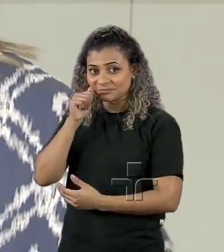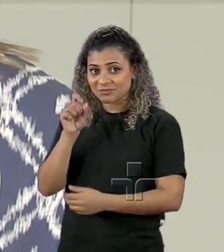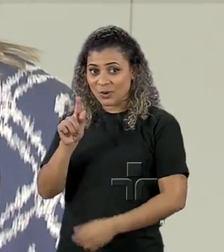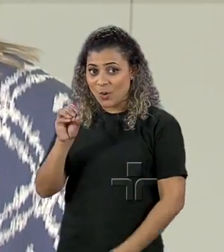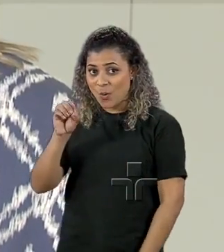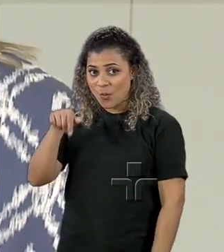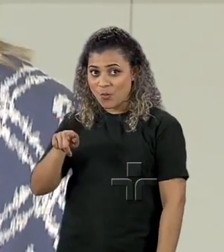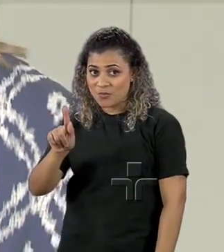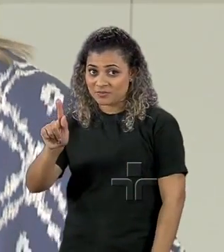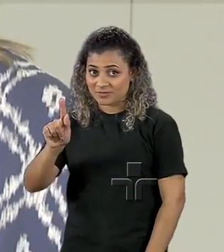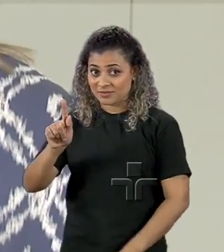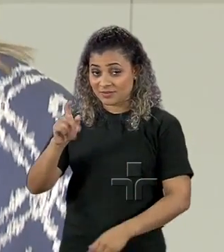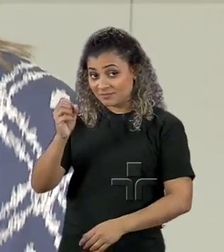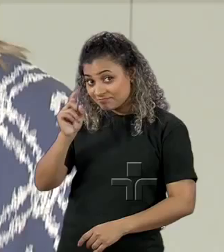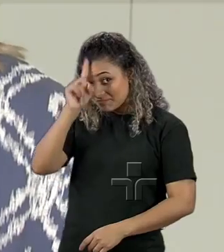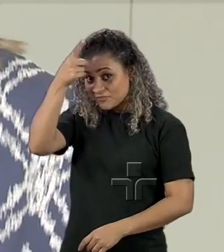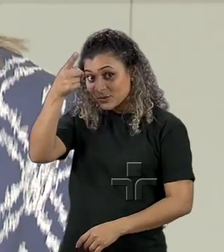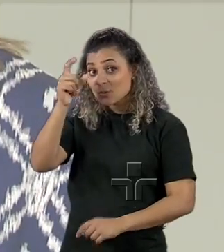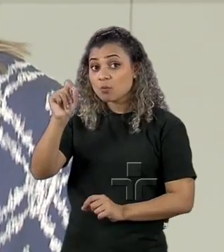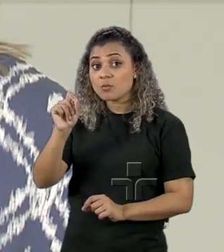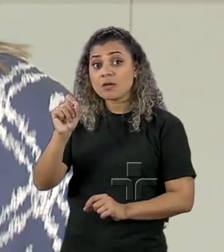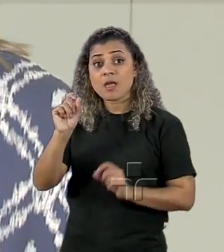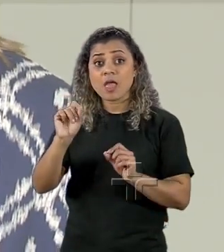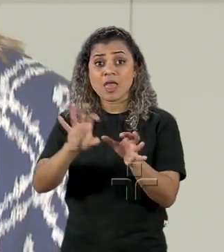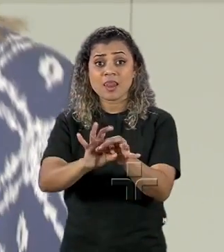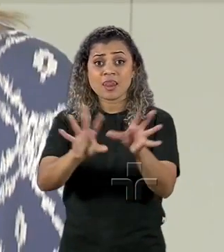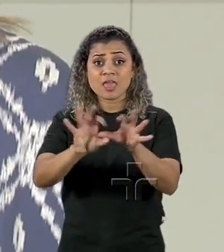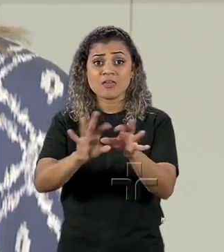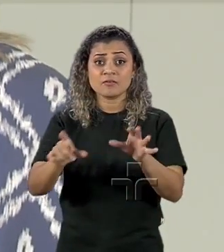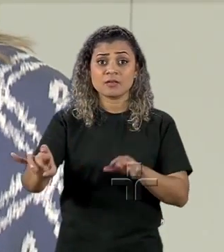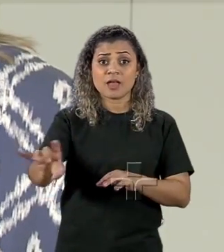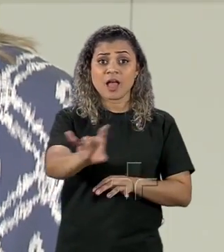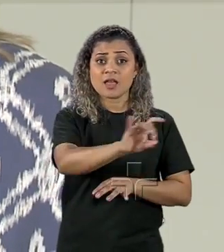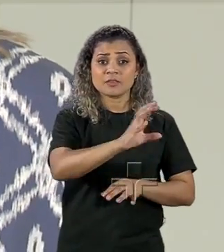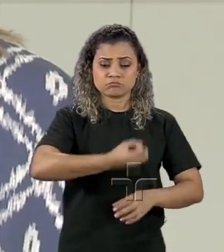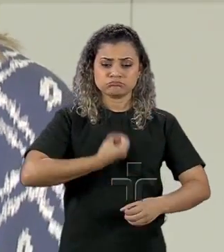a ideia é dar voz a quem não tem como se expressar.